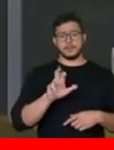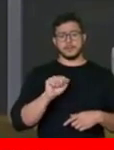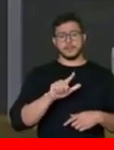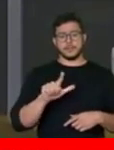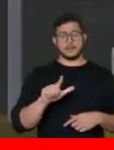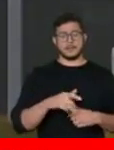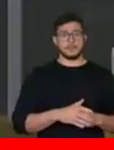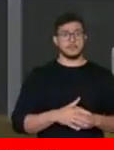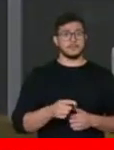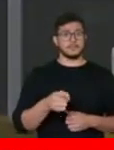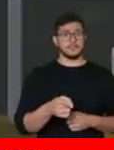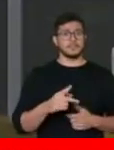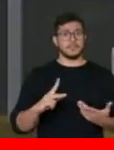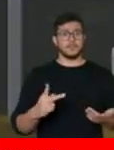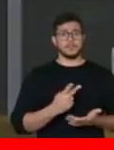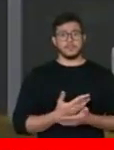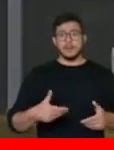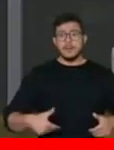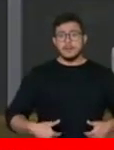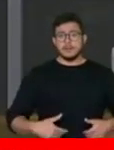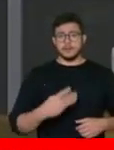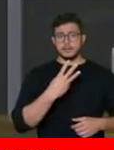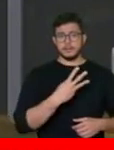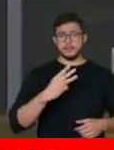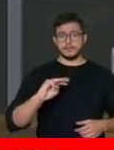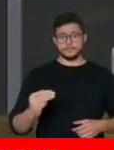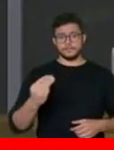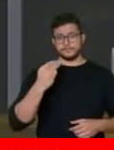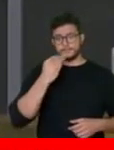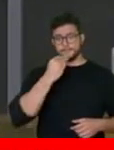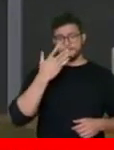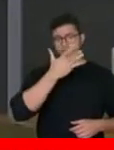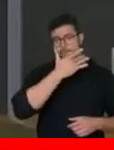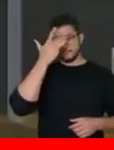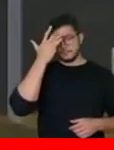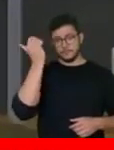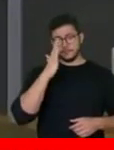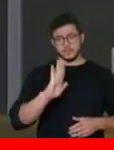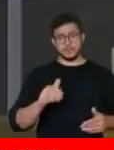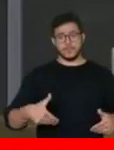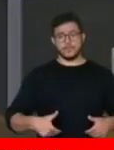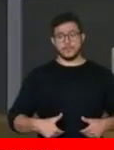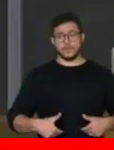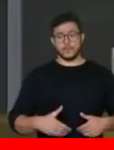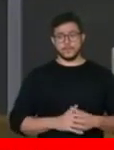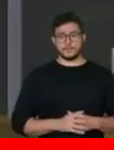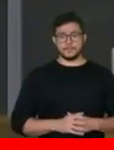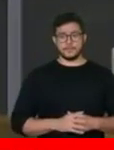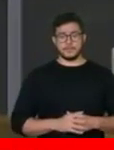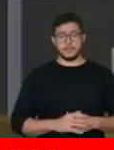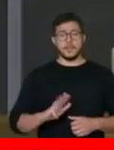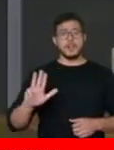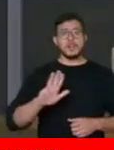fome. 33 milhões de brasileiros e brasileiras com fome. Lula foi o presidente que acabou